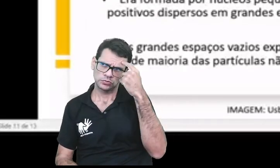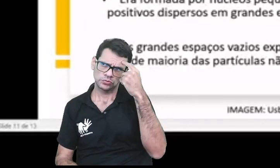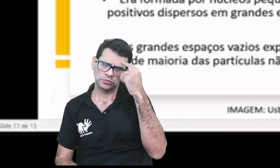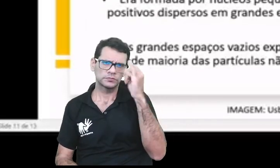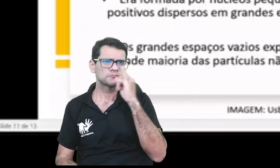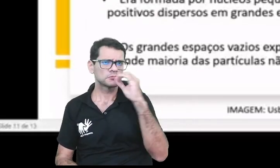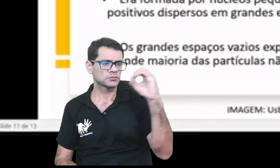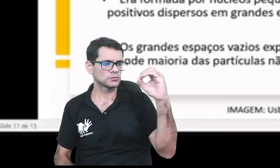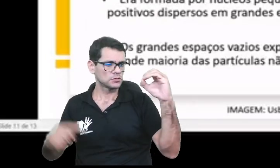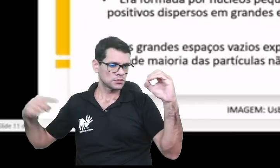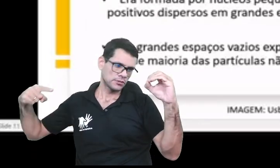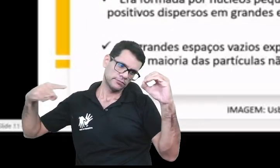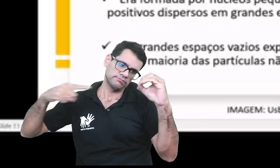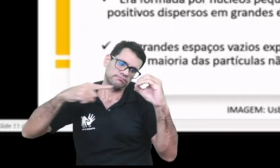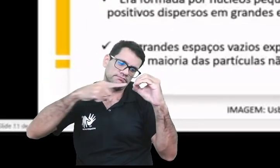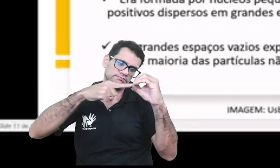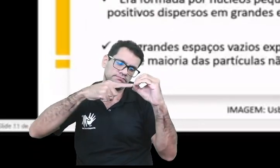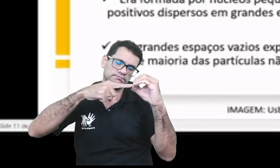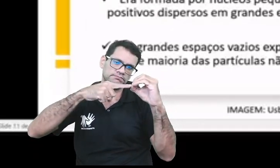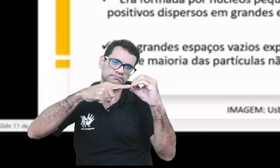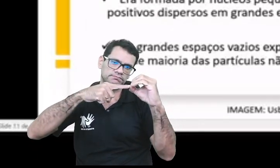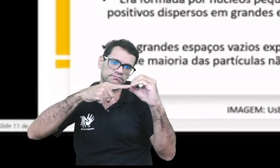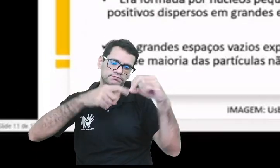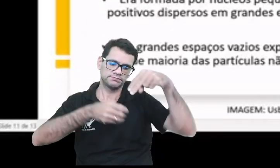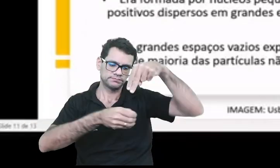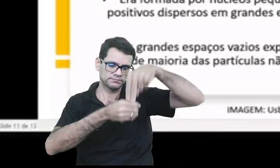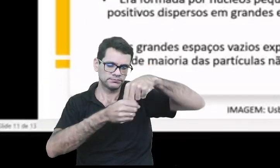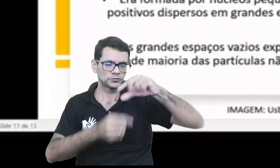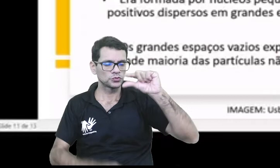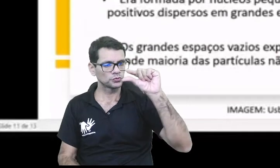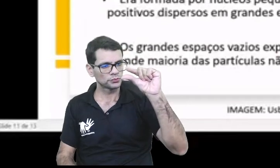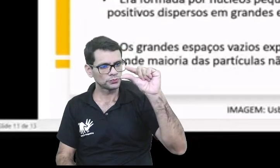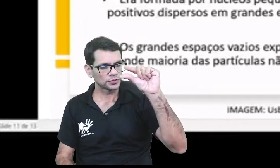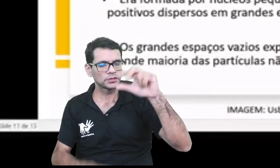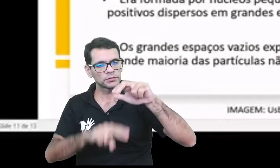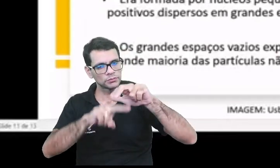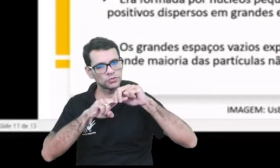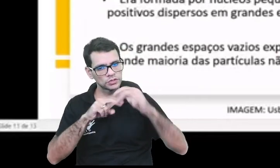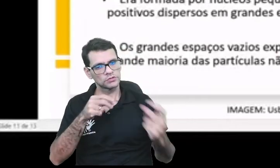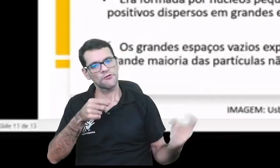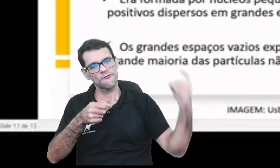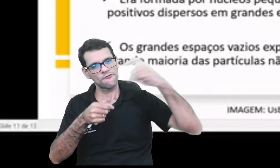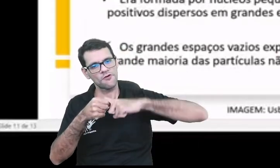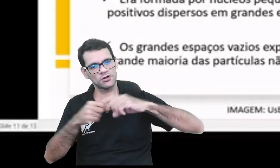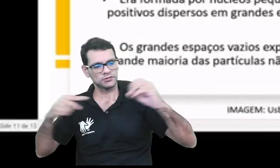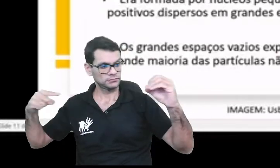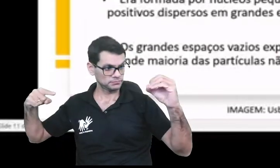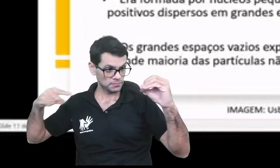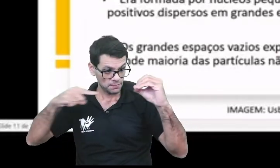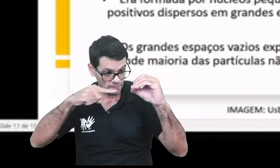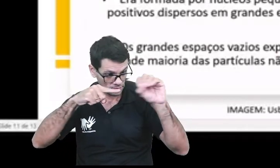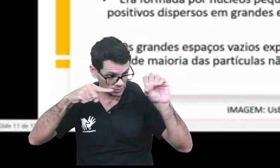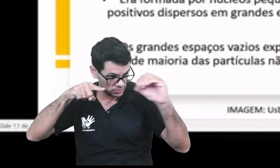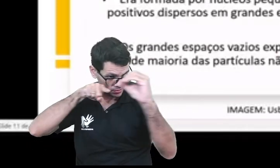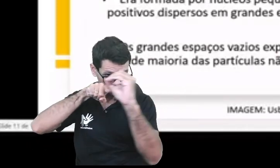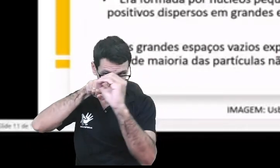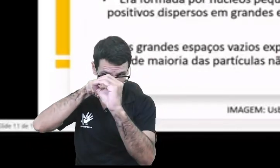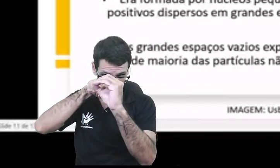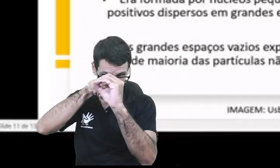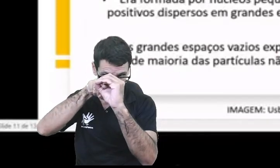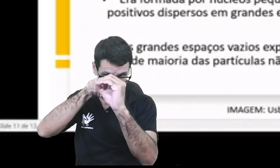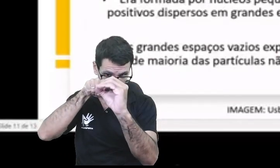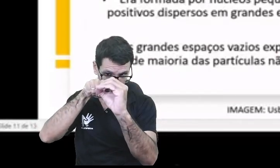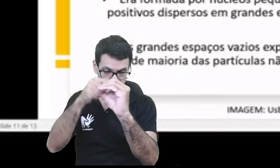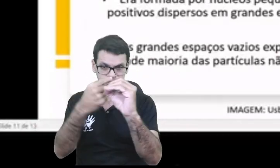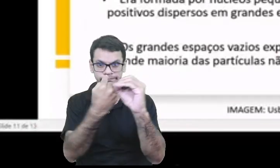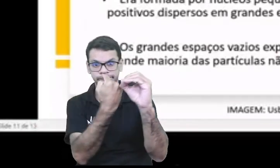pode estar batendo no centro, que é um núcleo pequeno, e por isso ela volta. Né? Ele é pequeno. E como